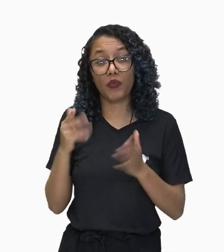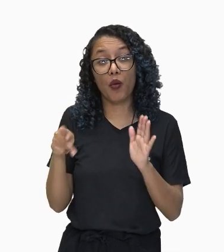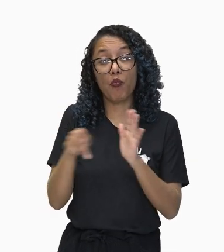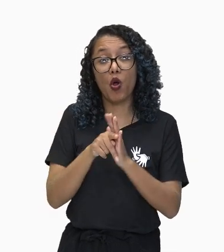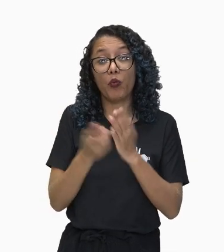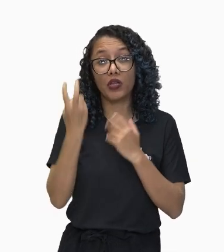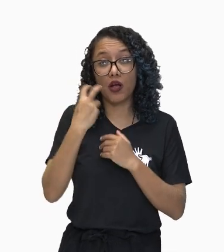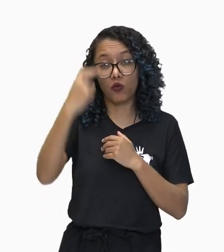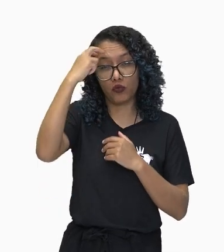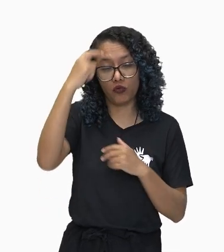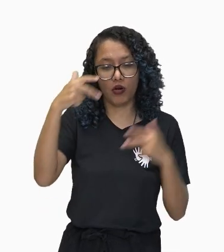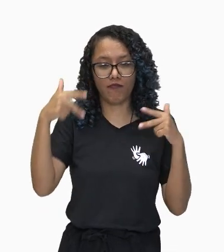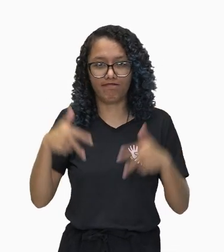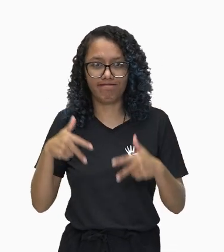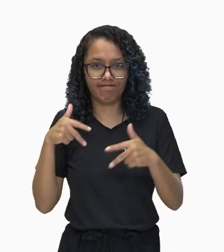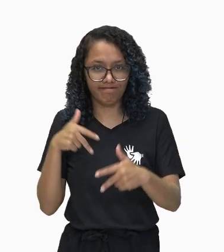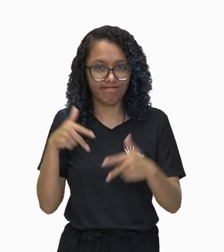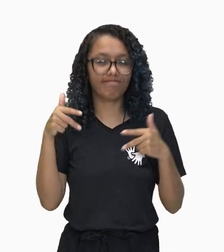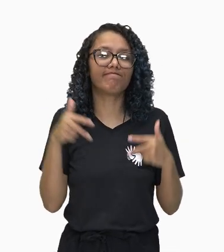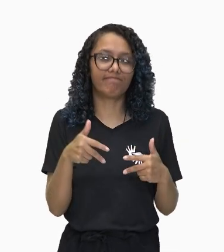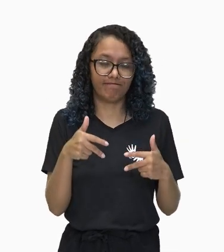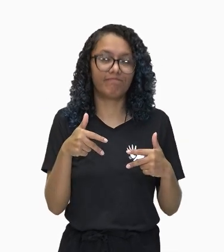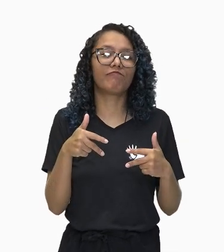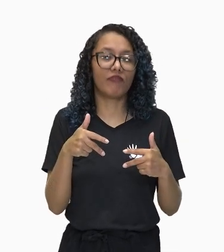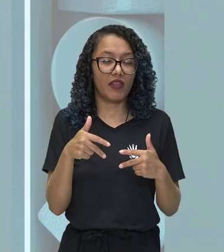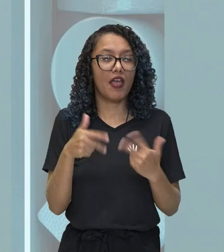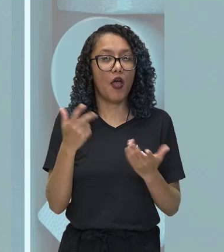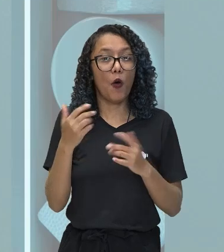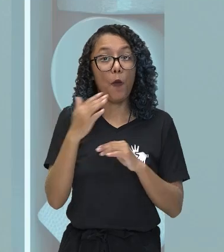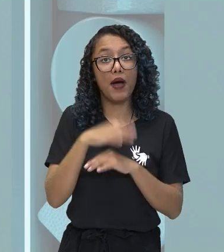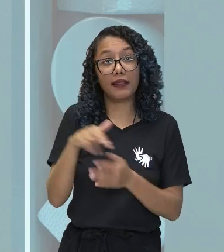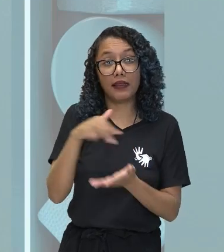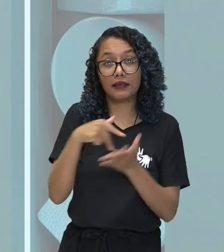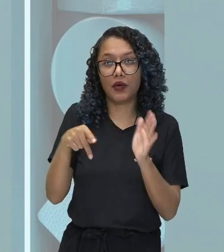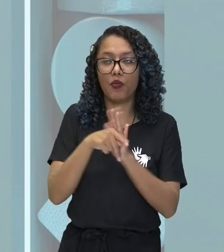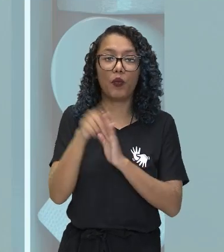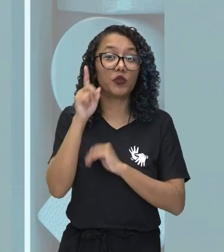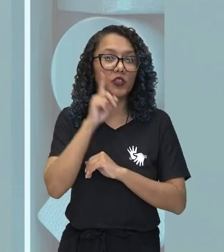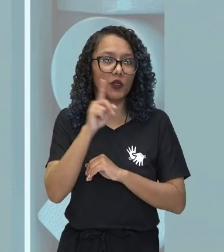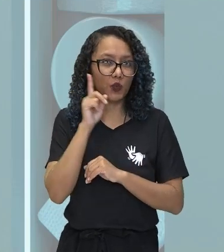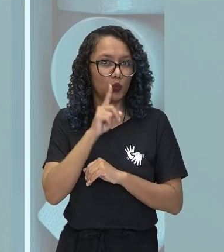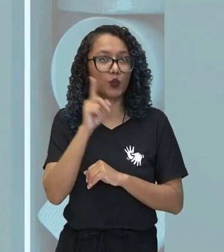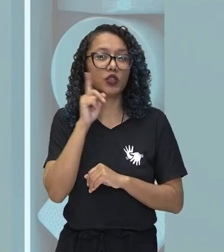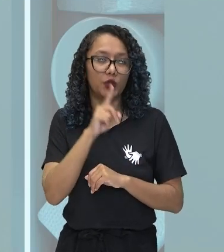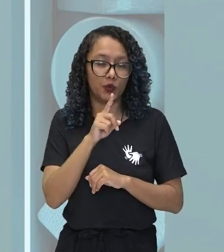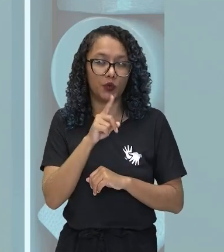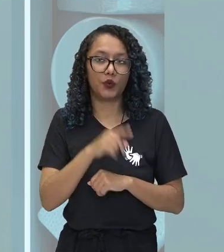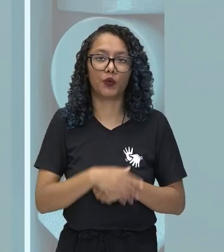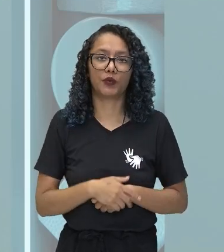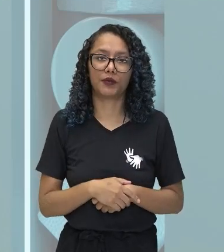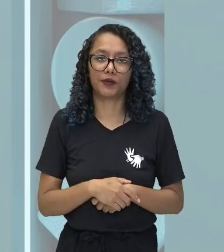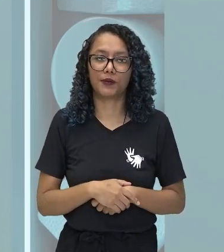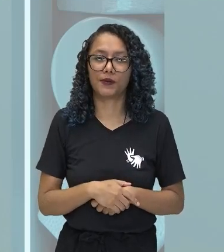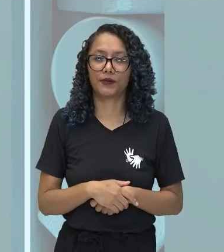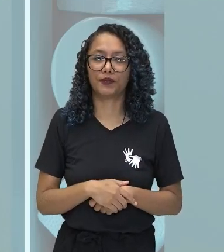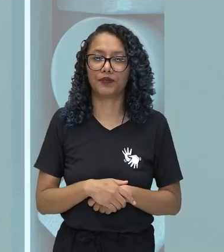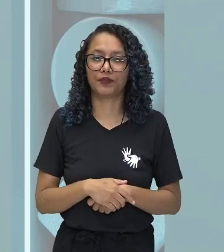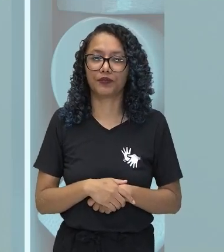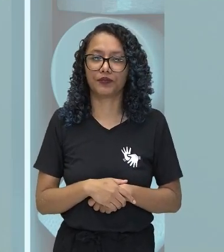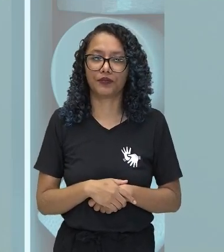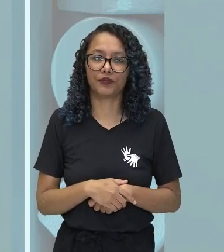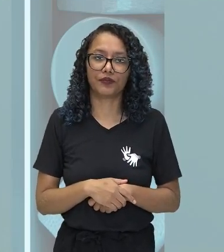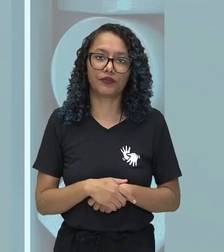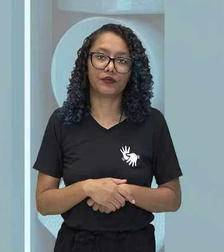breaking, ele é uma dança característica dos Estados Unidos, lá na América do Norte, Ele é uma parte do hip hop,